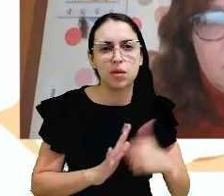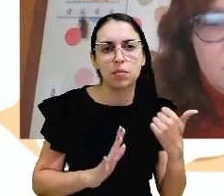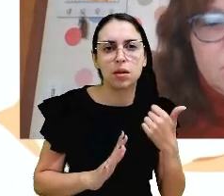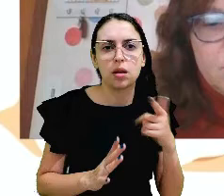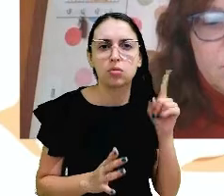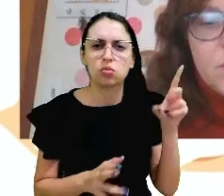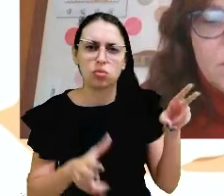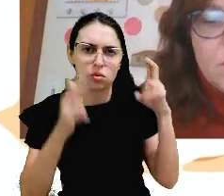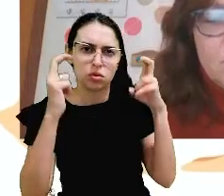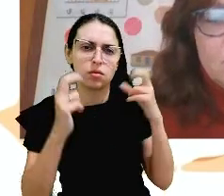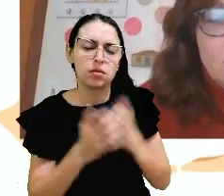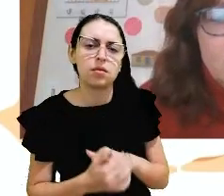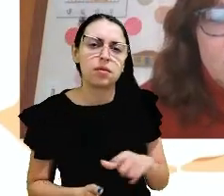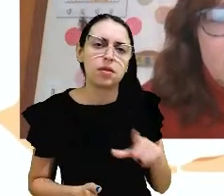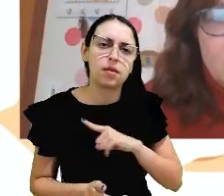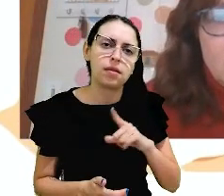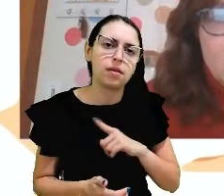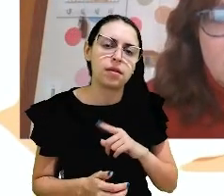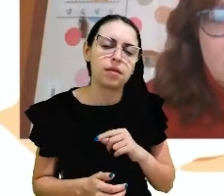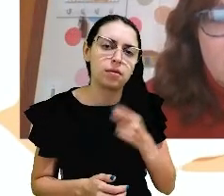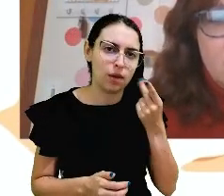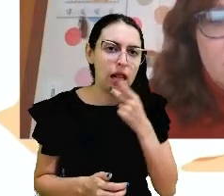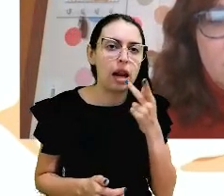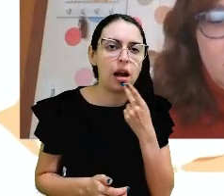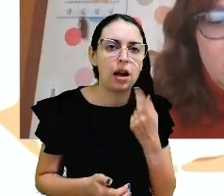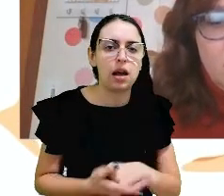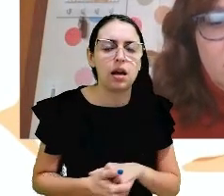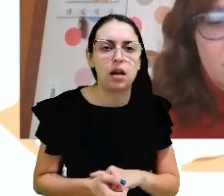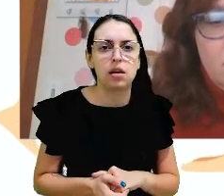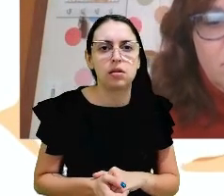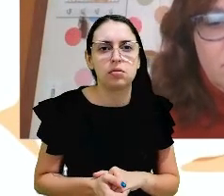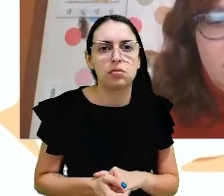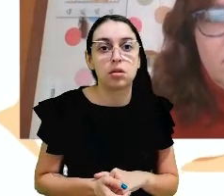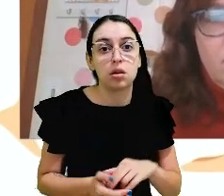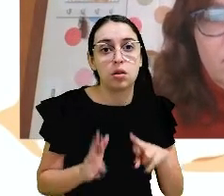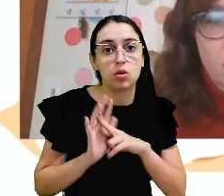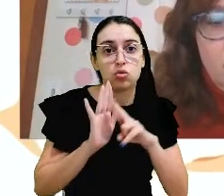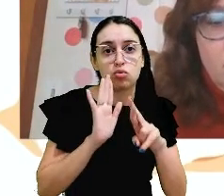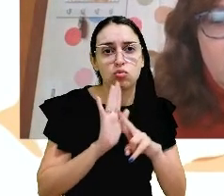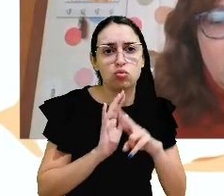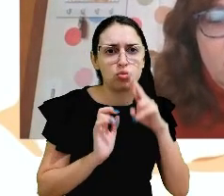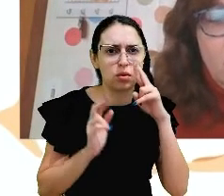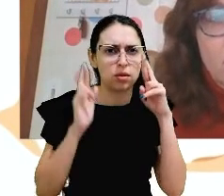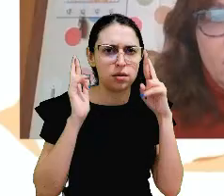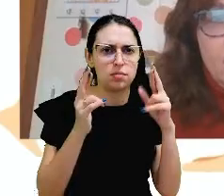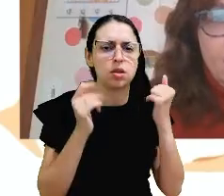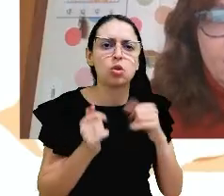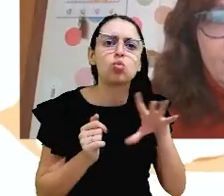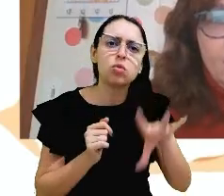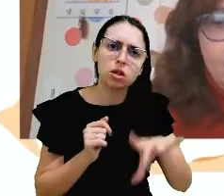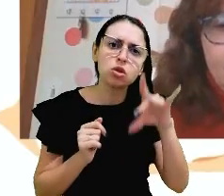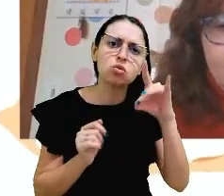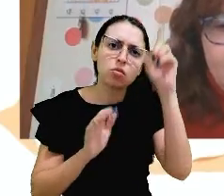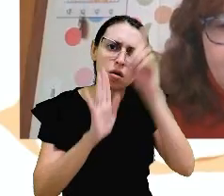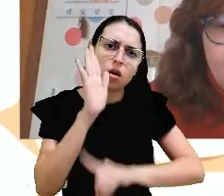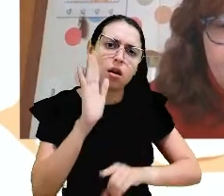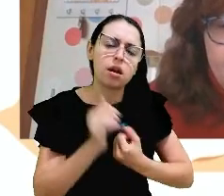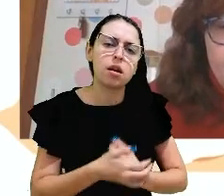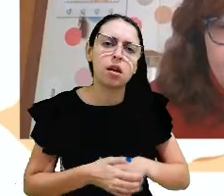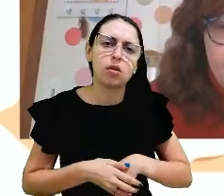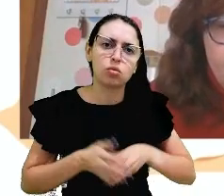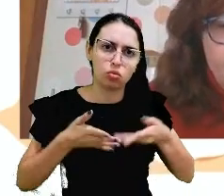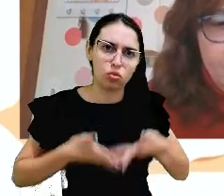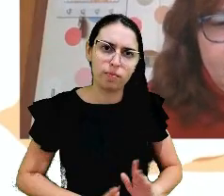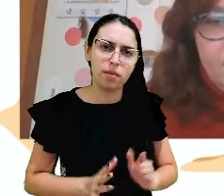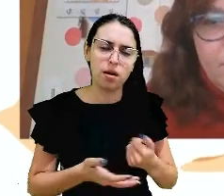que a gente poderia ressaltar diz respeito ao direito de escolha da mulher com relação ao seu parto,